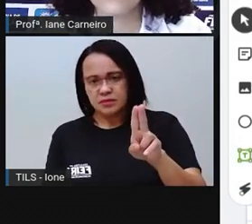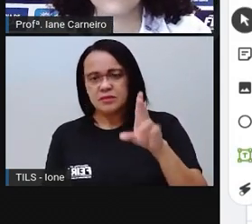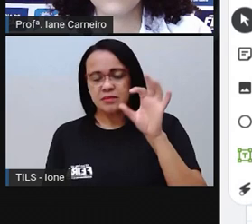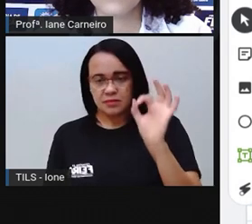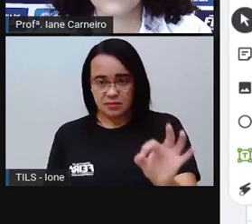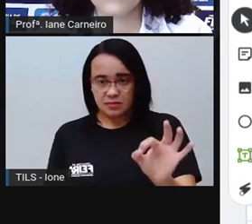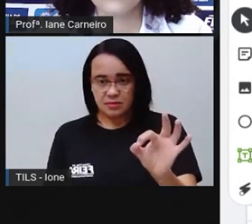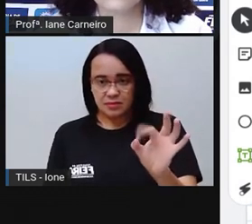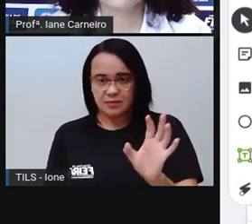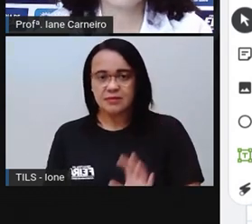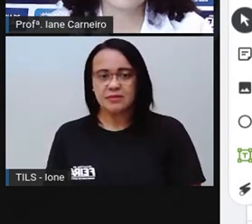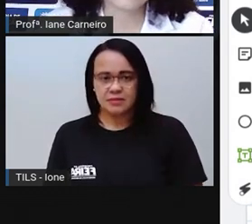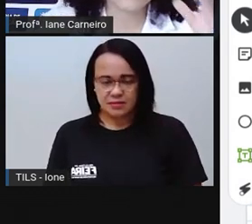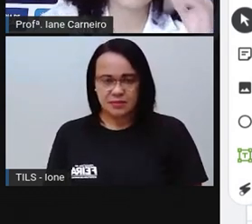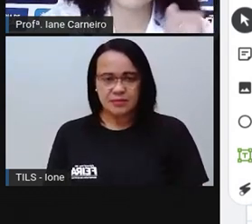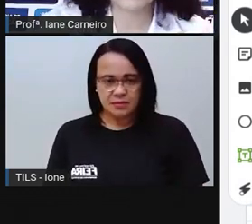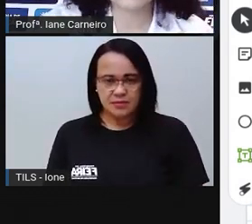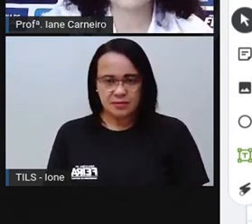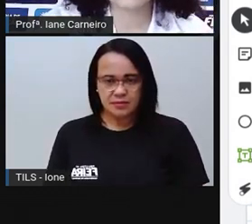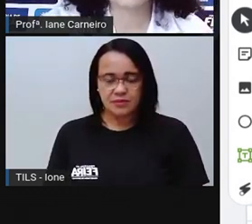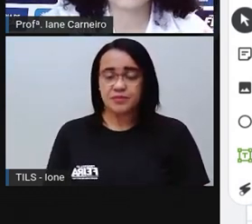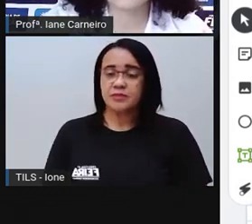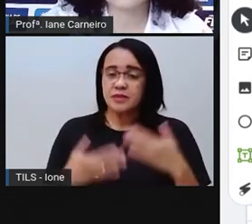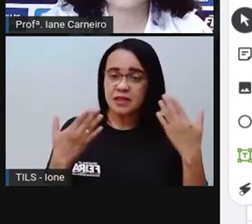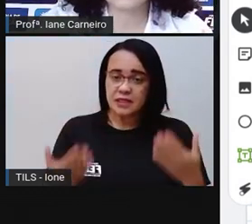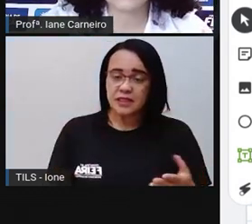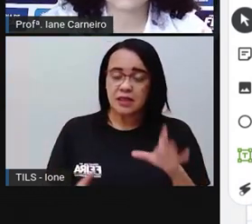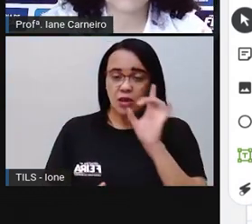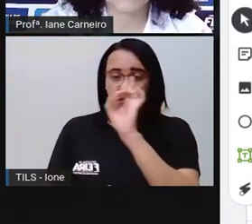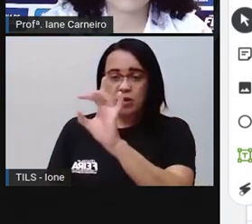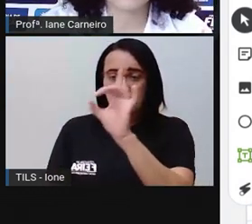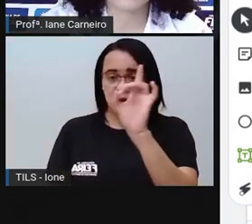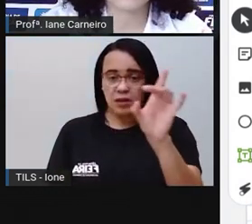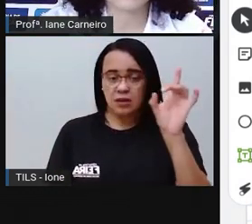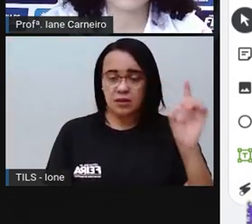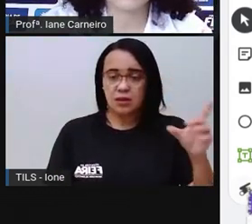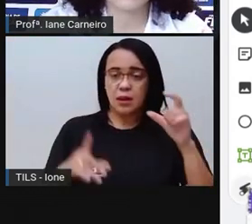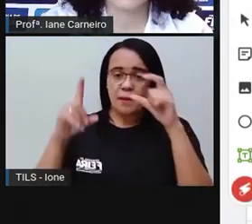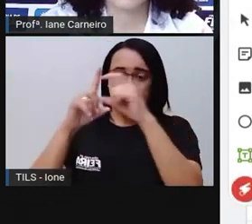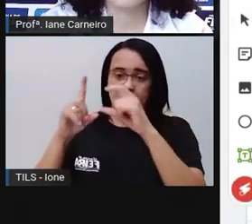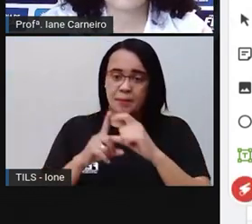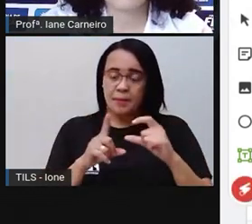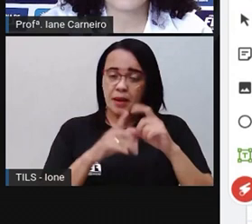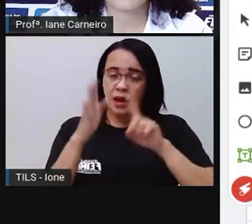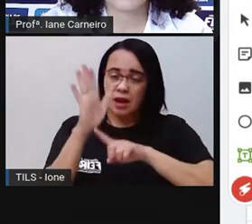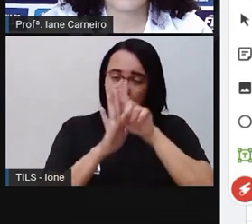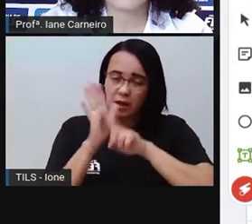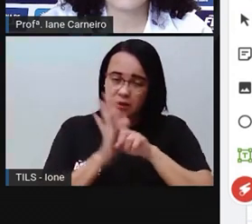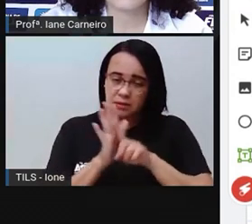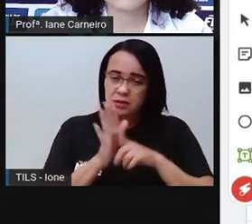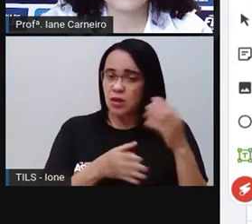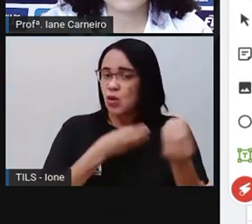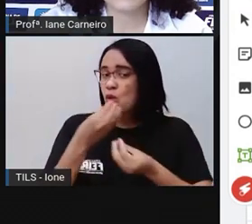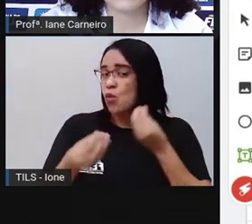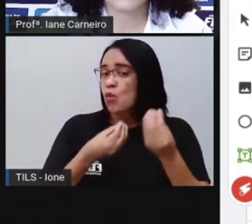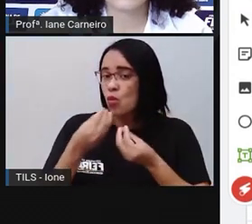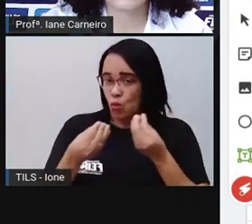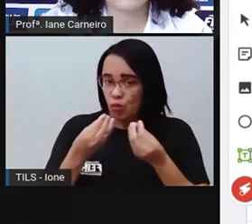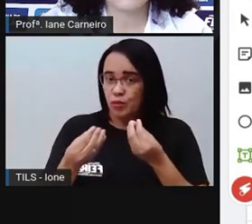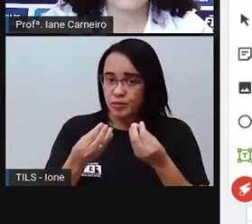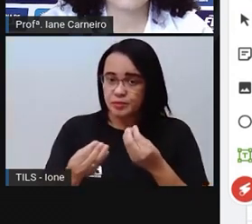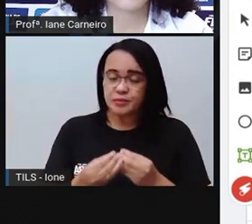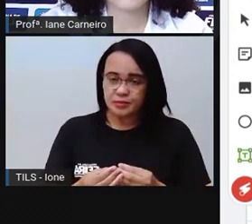certo? Então, nós fomos analisando cada uma dessas palavras aqui, ó, que estava lá em